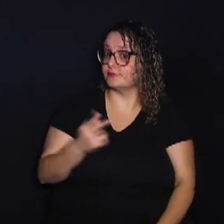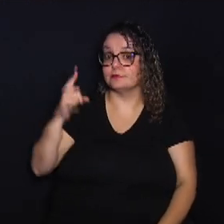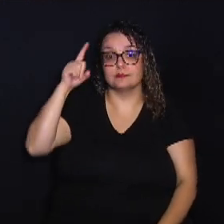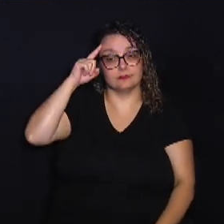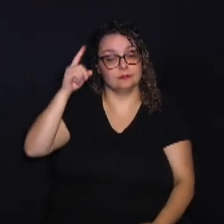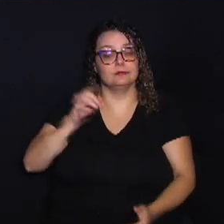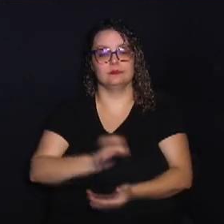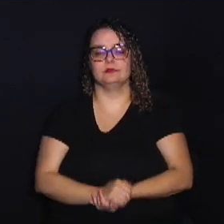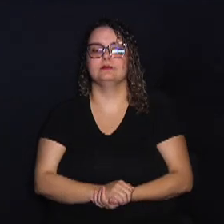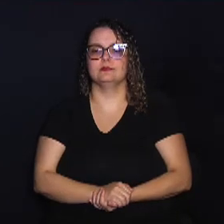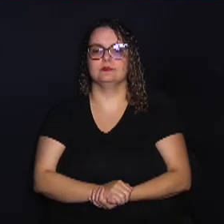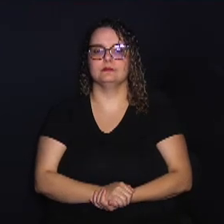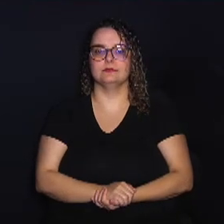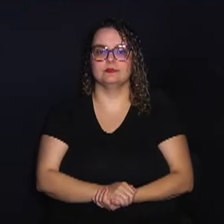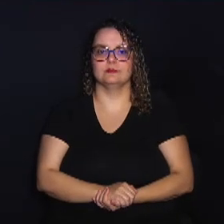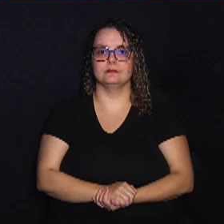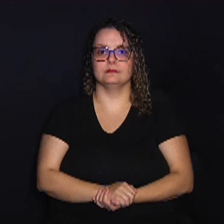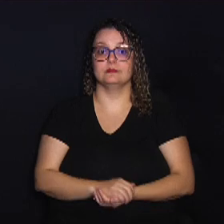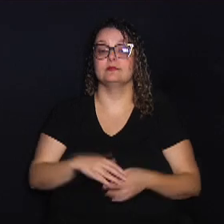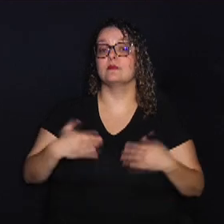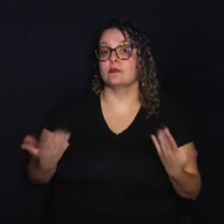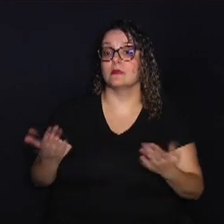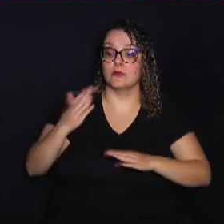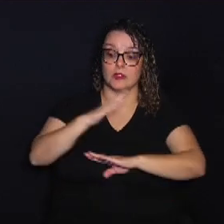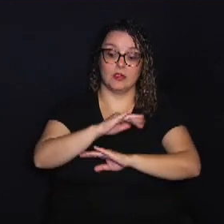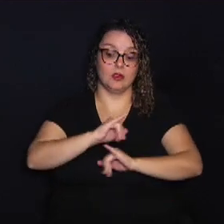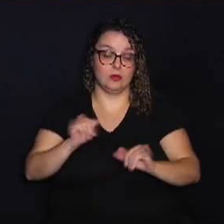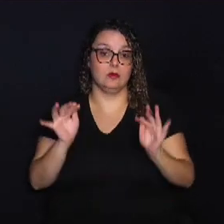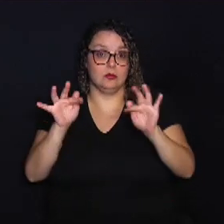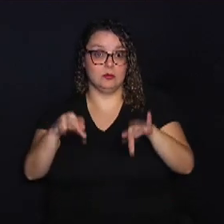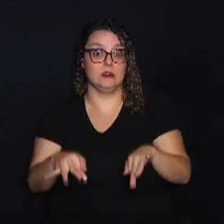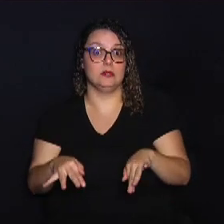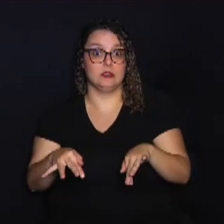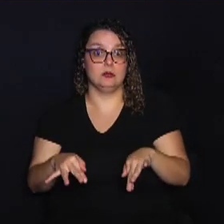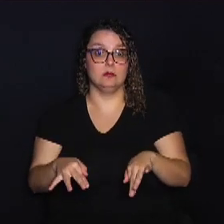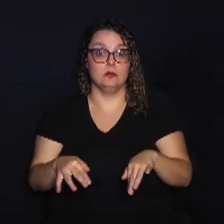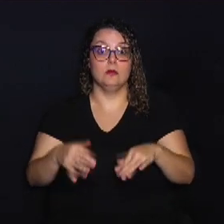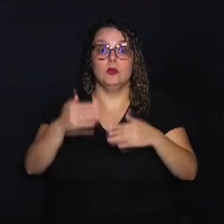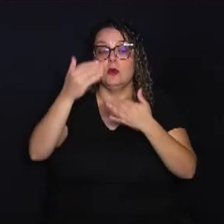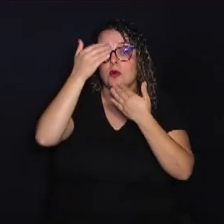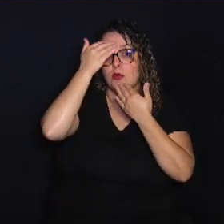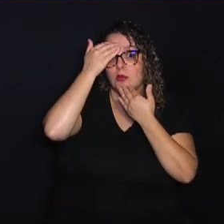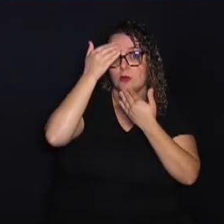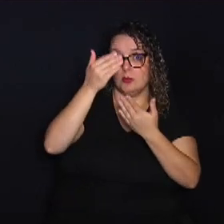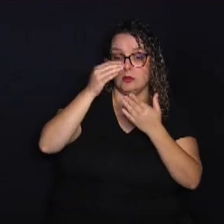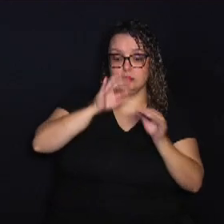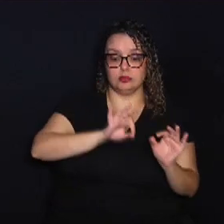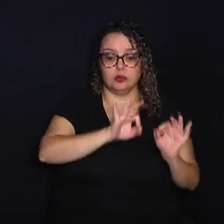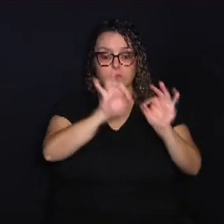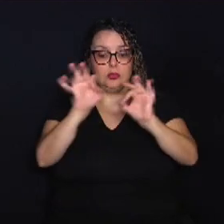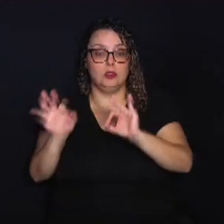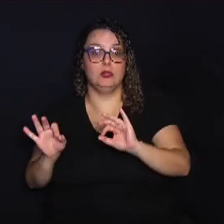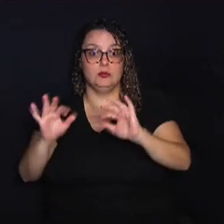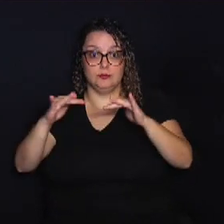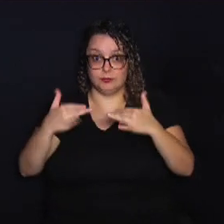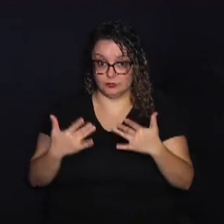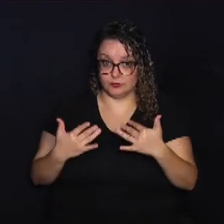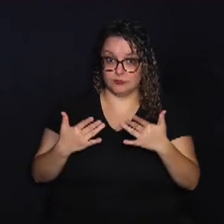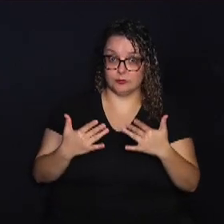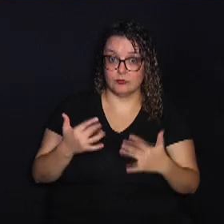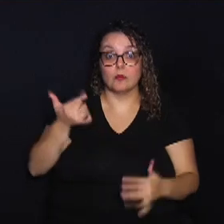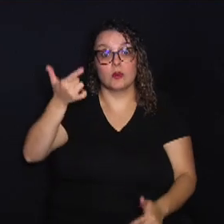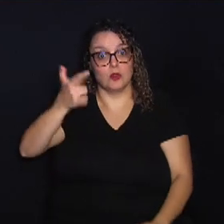Campinas. O Jornal Câmara Notícia fica por aqui. Muito obrigado pela sua companhia, pela sua